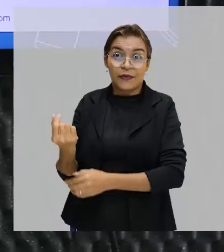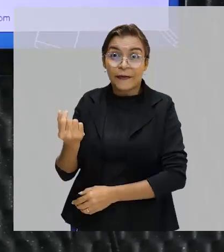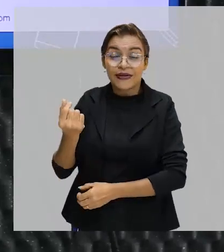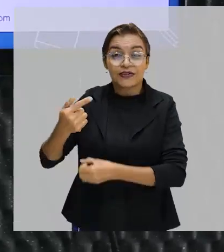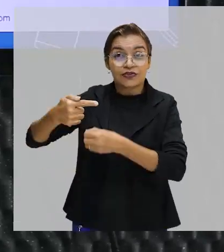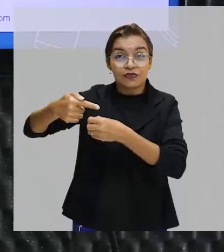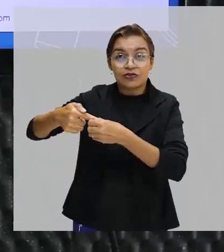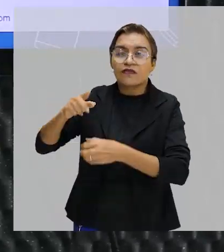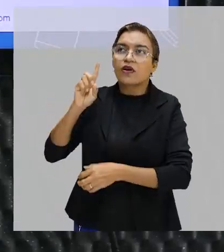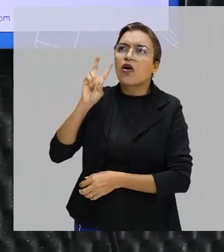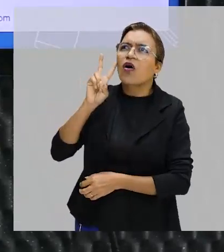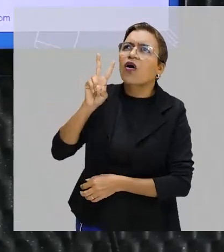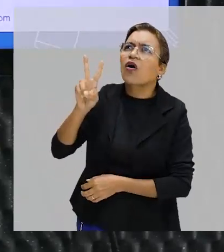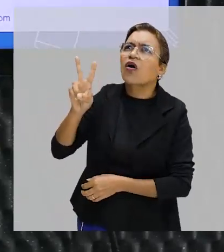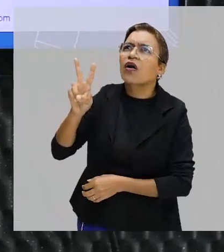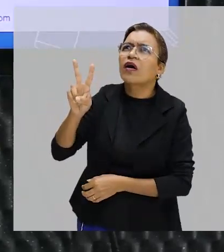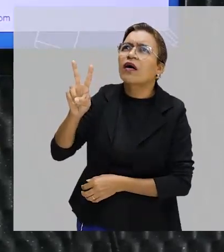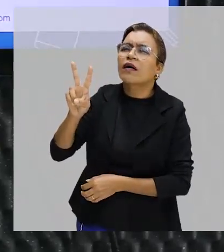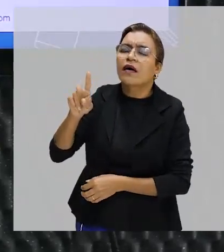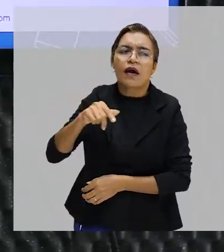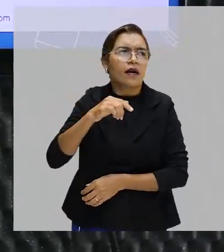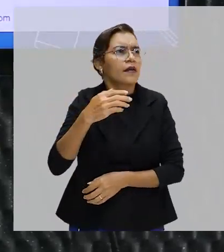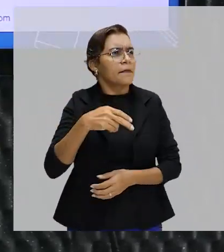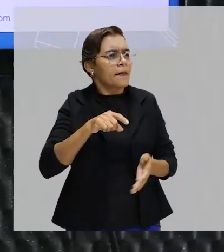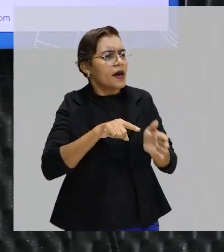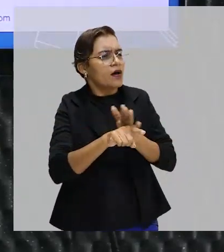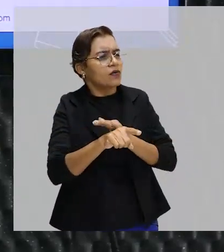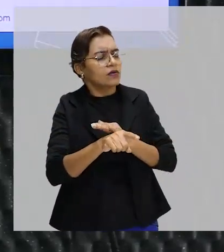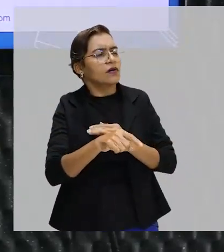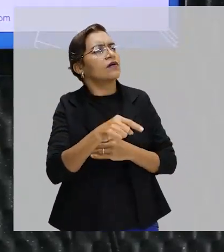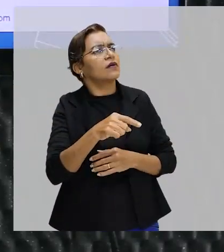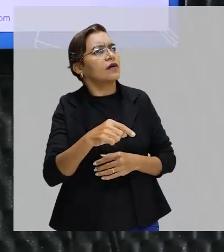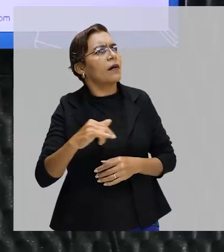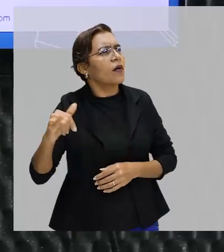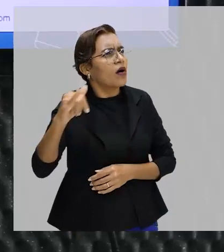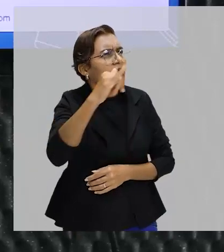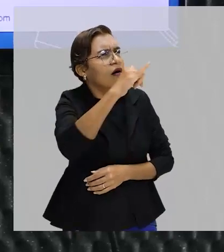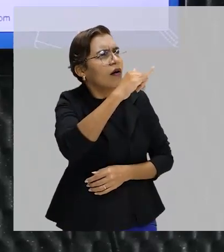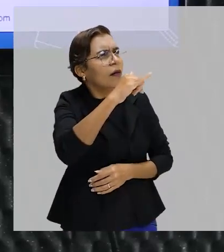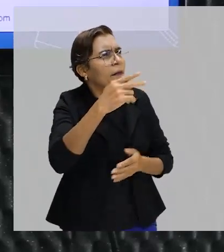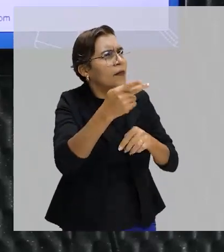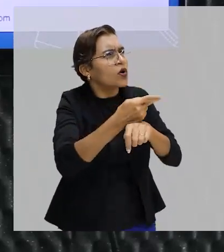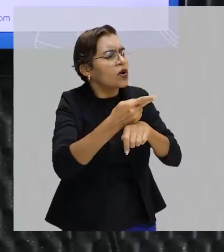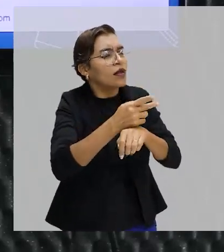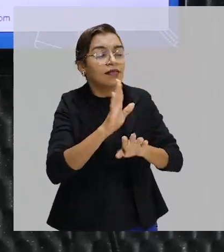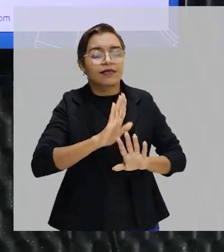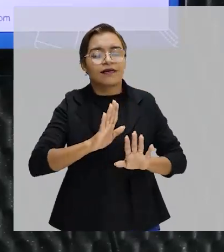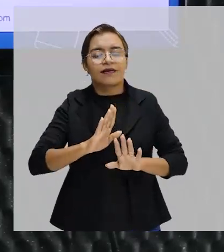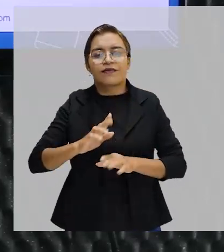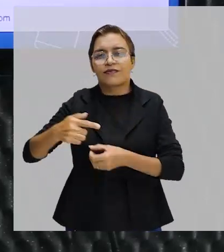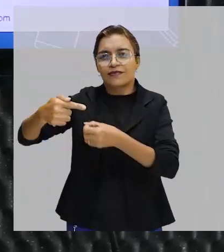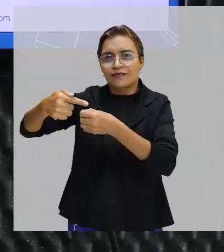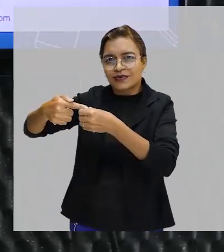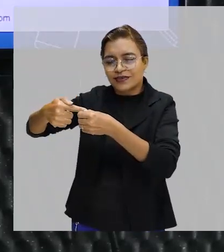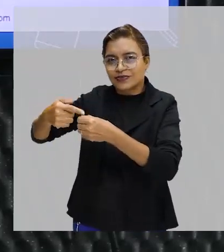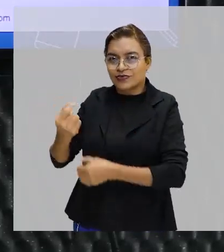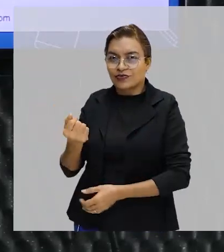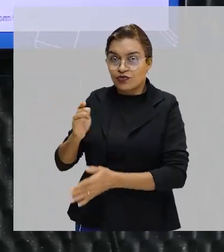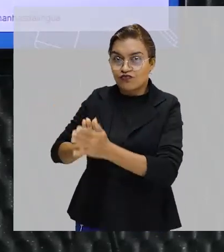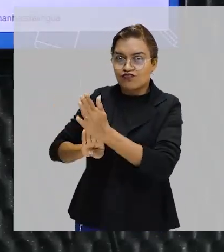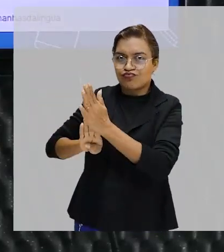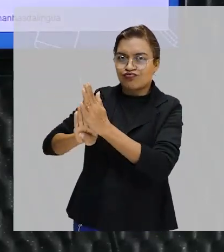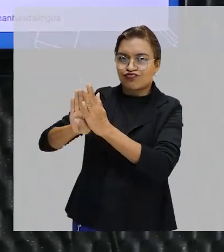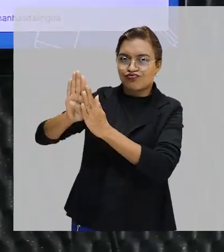lá para o alto e ele diz, está procurando um avião? Não, o preço do combustível que realmente subiu de forma absurda.